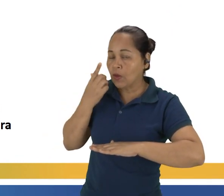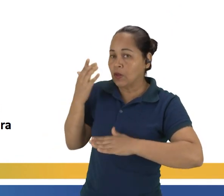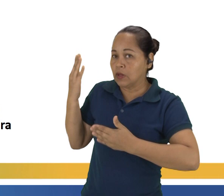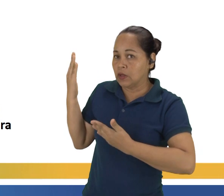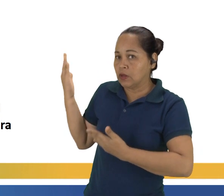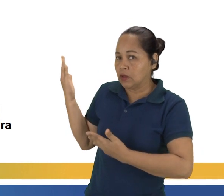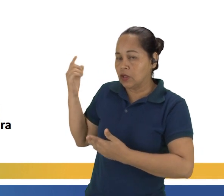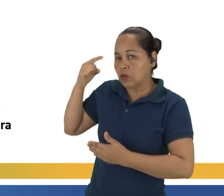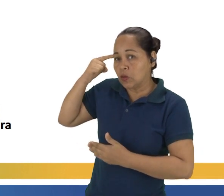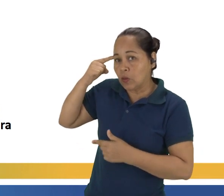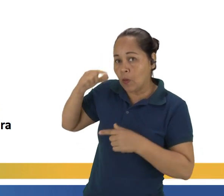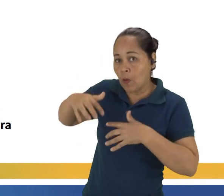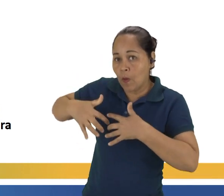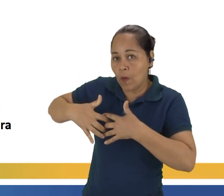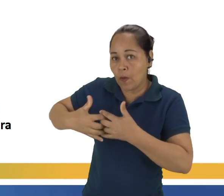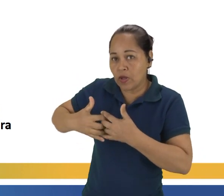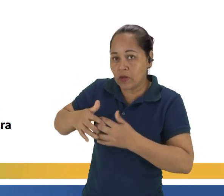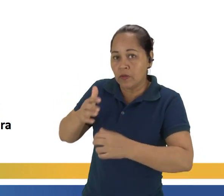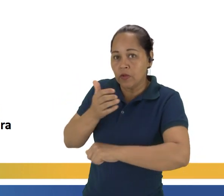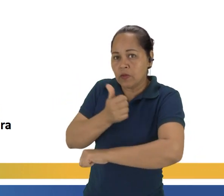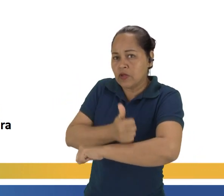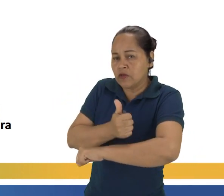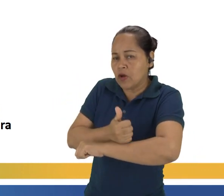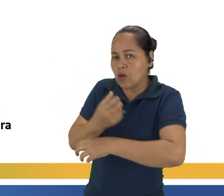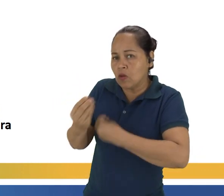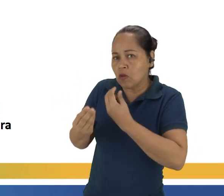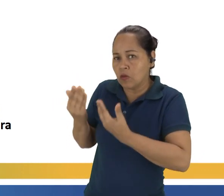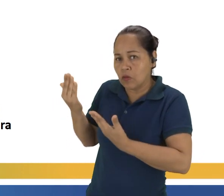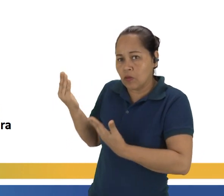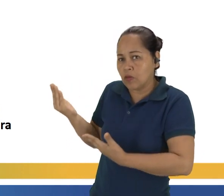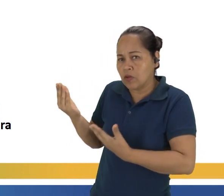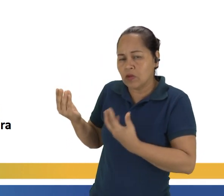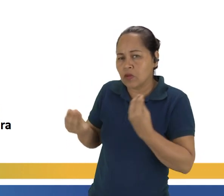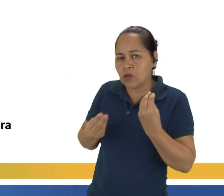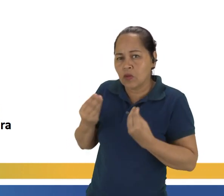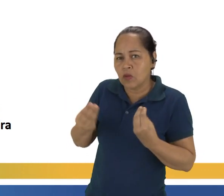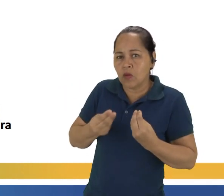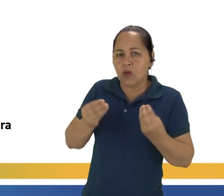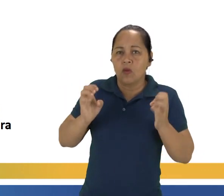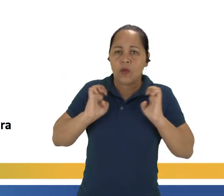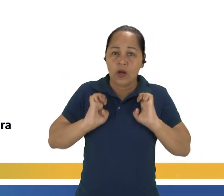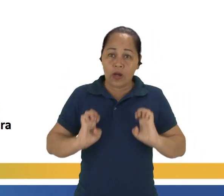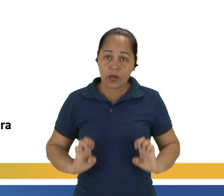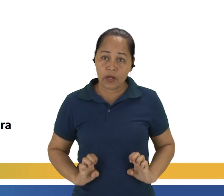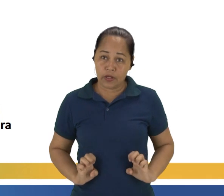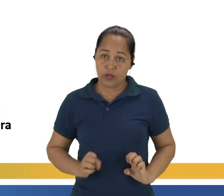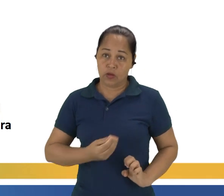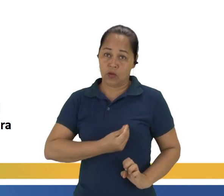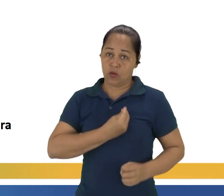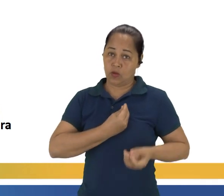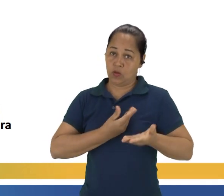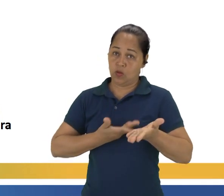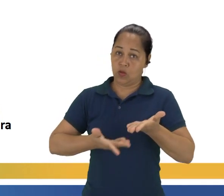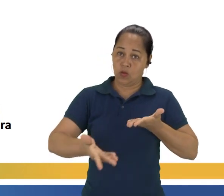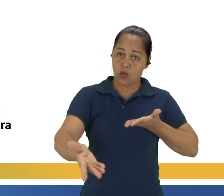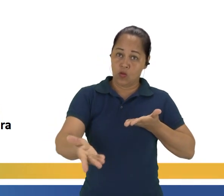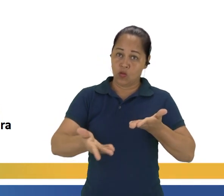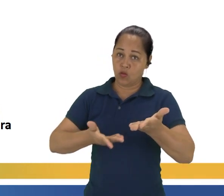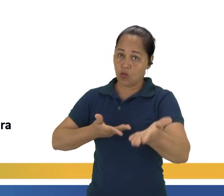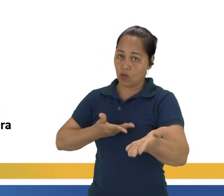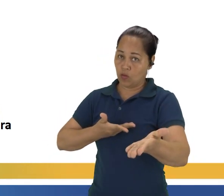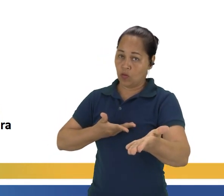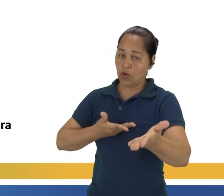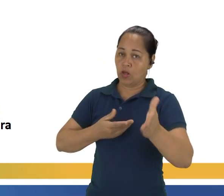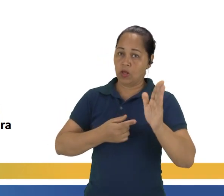no pensamento medieval eu trouxe as imagens ética seria como agir como conviver com outro trouxe uma imagem uma